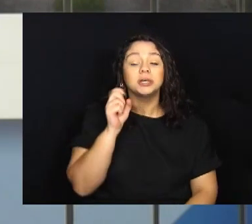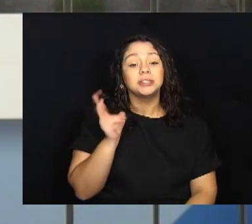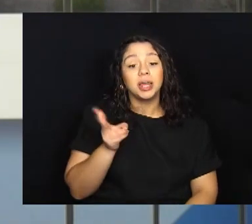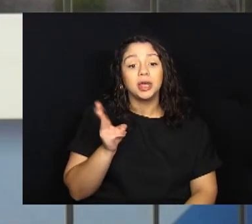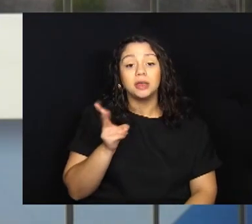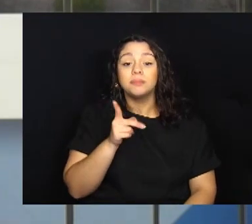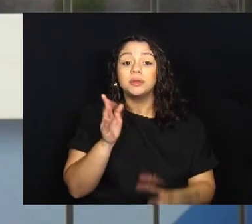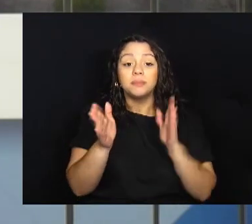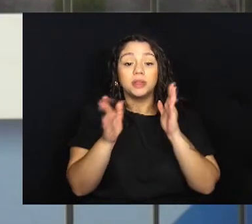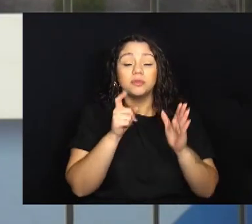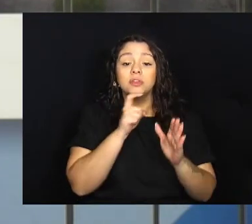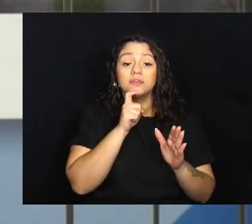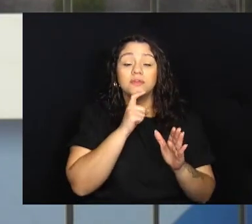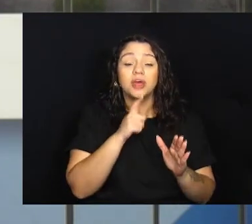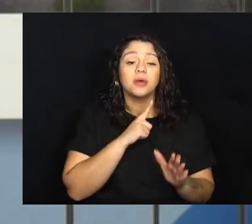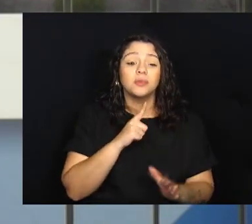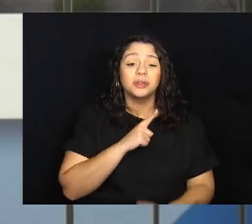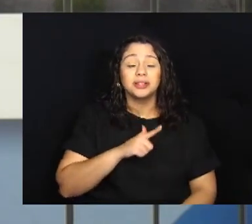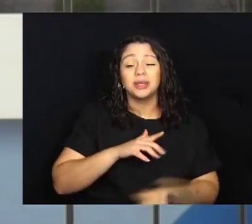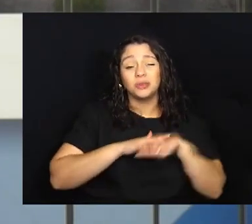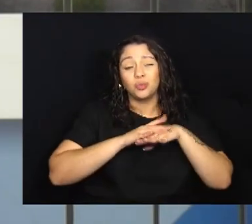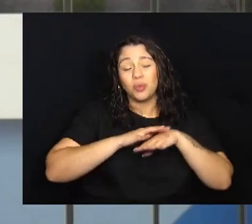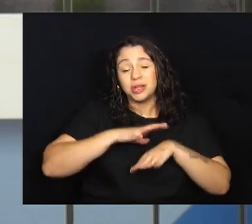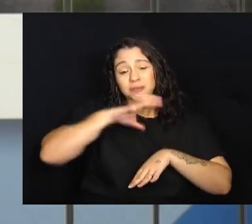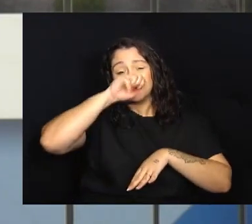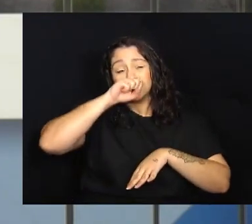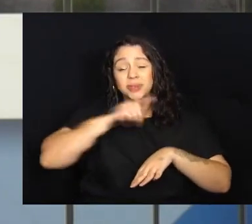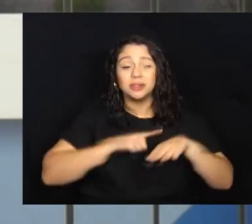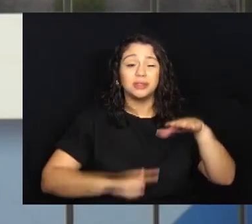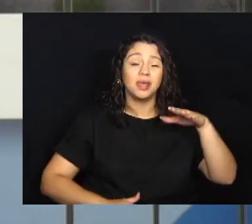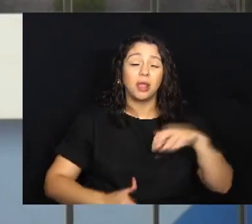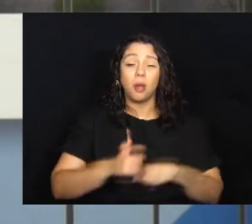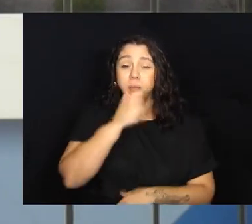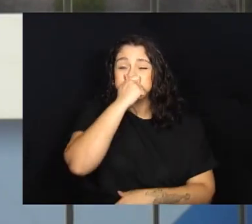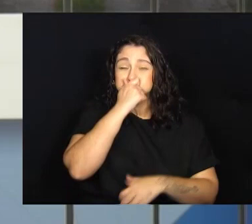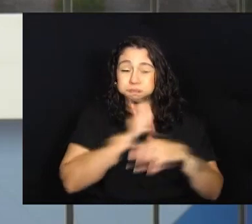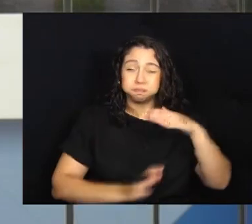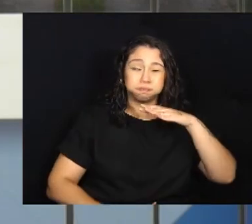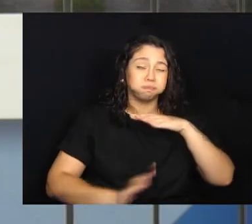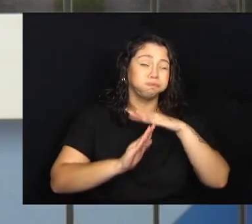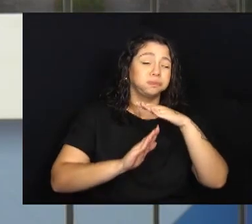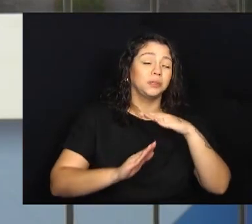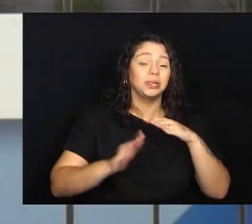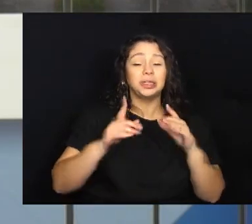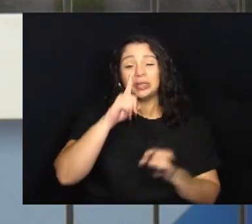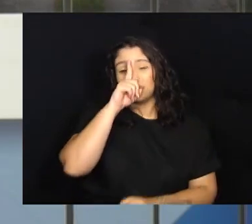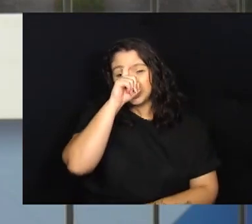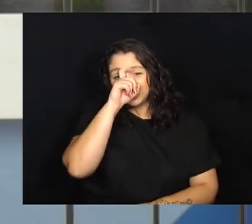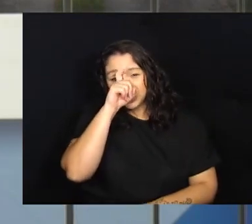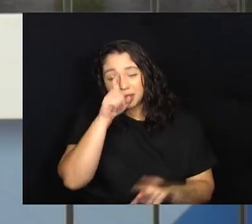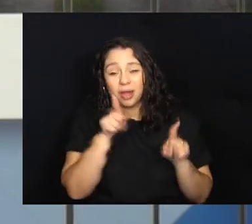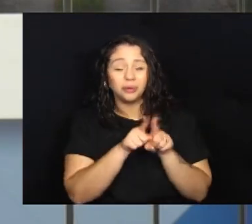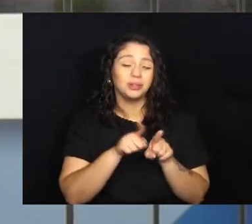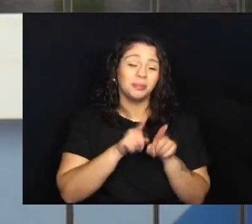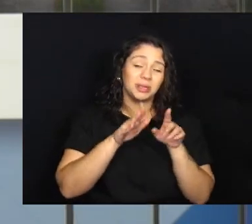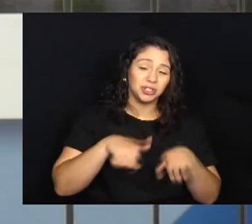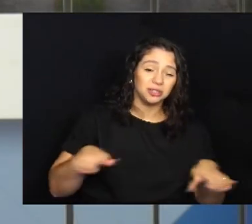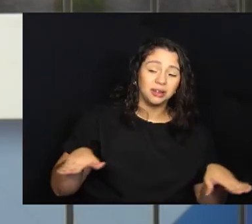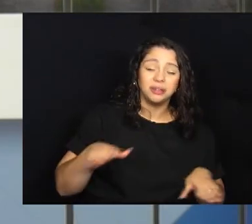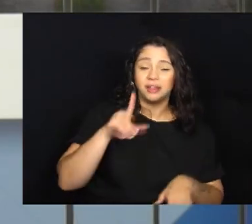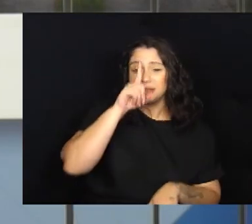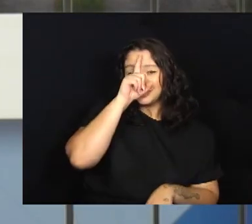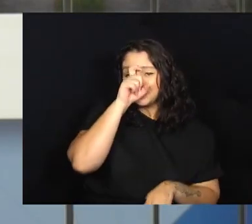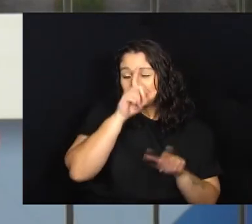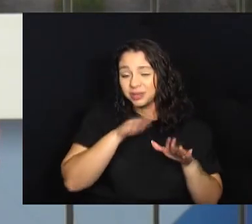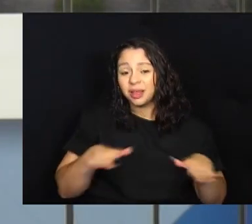respiratória. A gente teve superlotação, de novo, nos hospitais pediátricos, né? Nas UTIs infantis, por conta de problemas